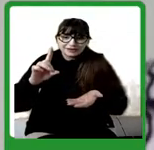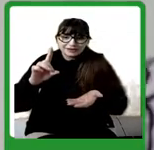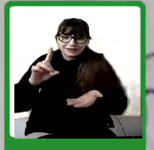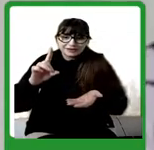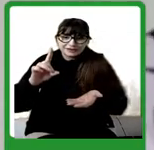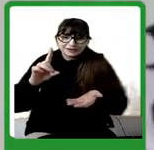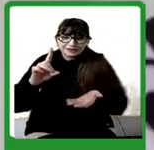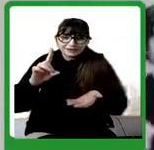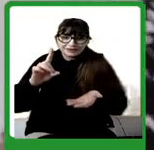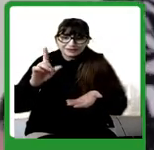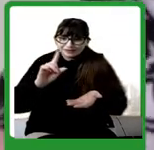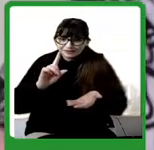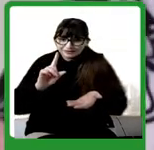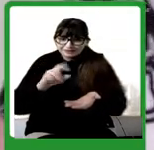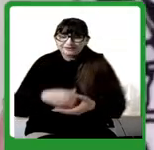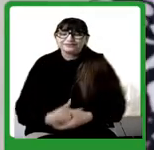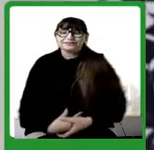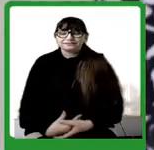Eu gosto.